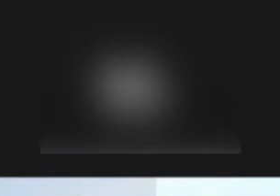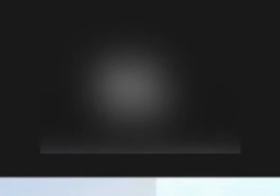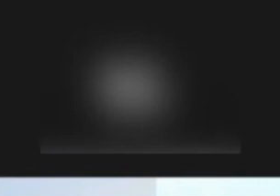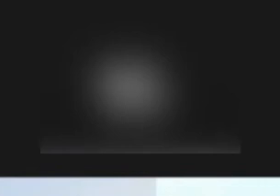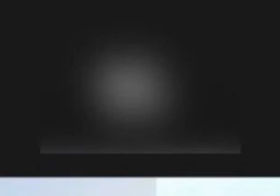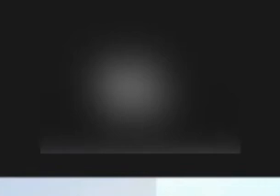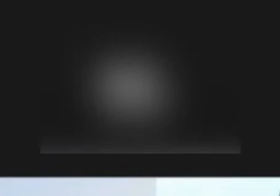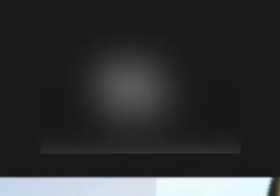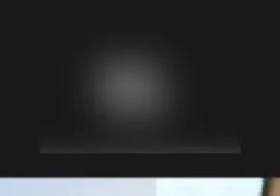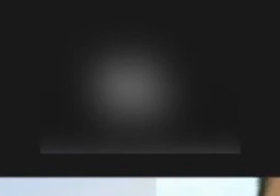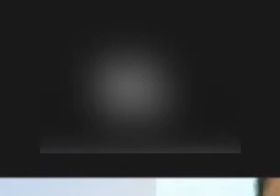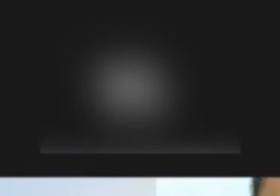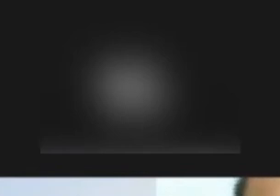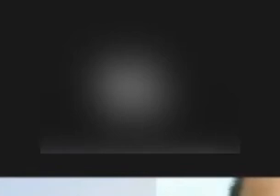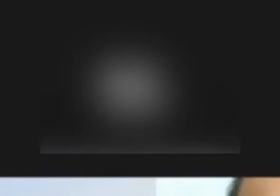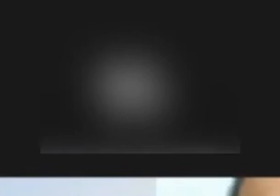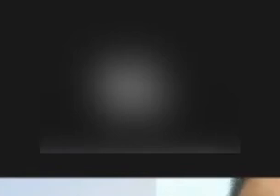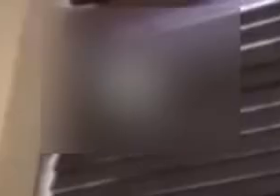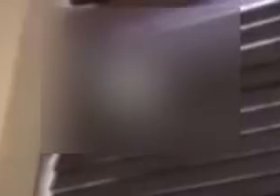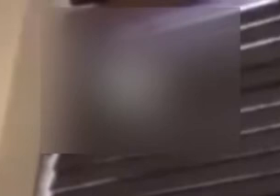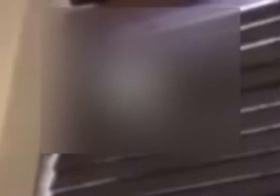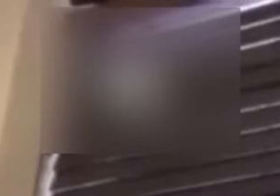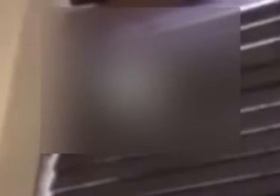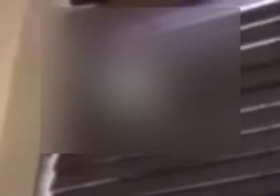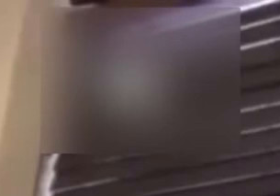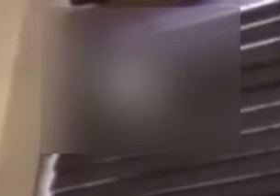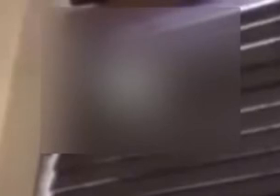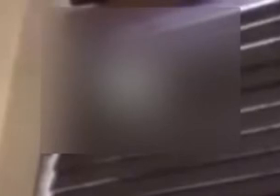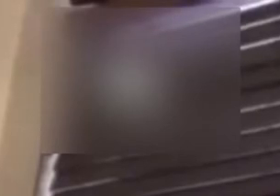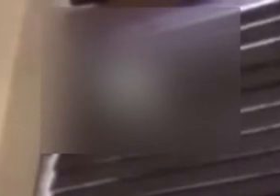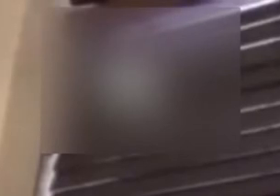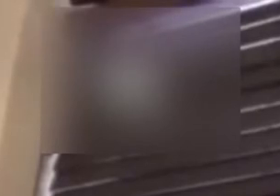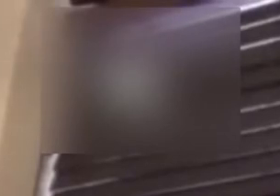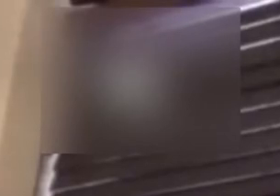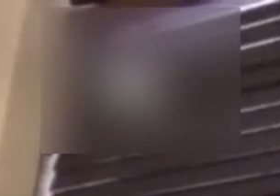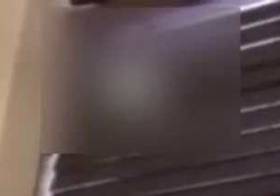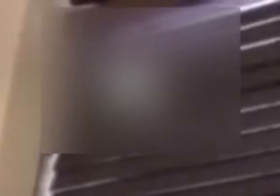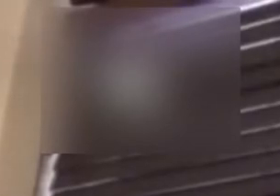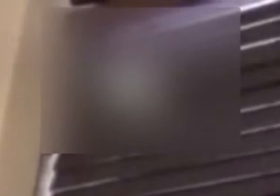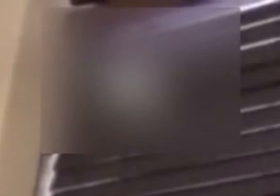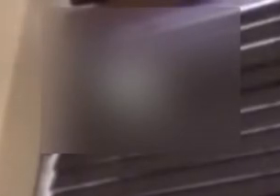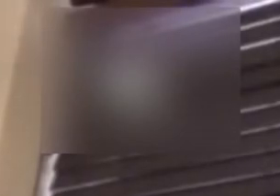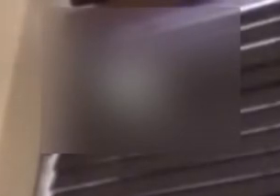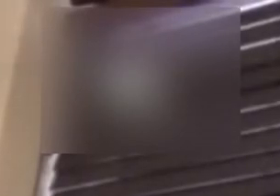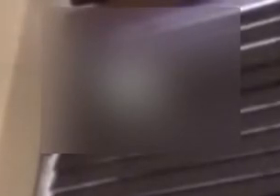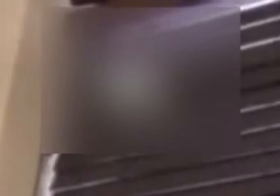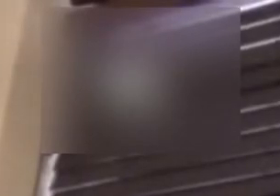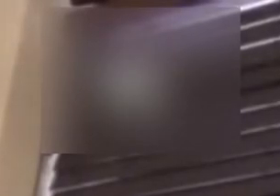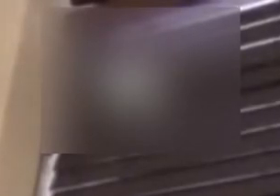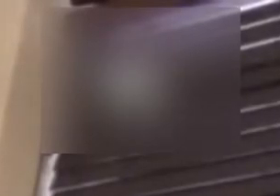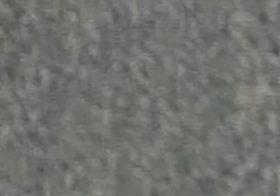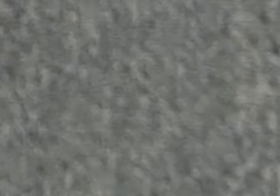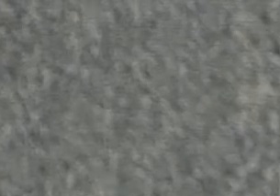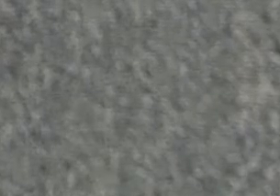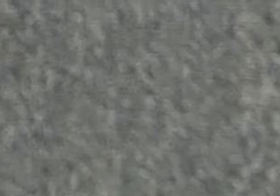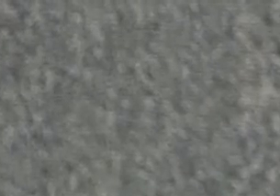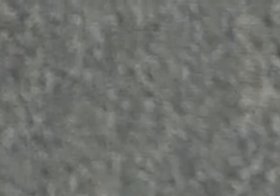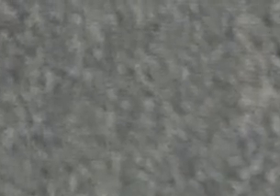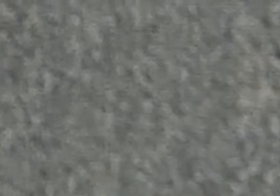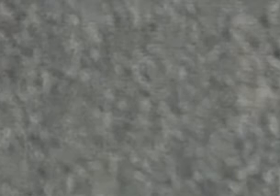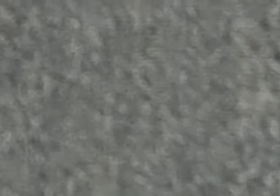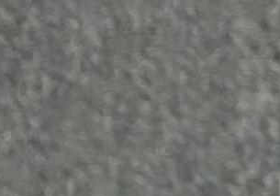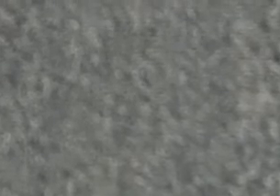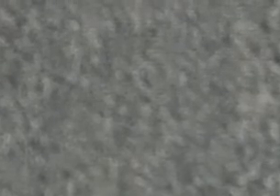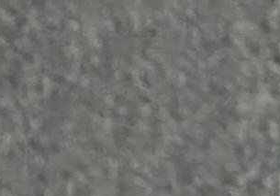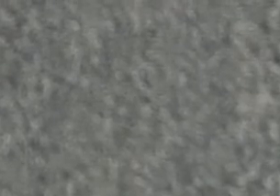e comercial do estado, ao uso de recursos minerais e ambientais e à geração e distribuição de energia. O